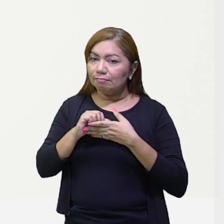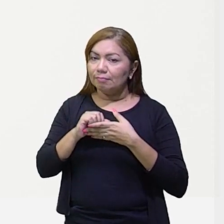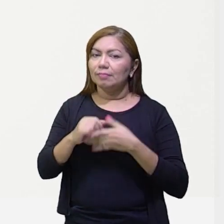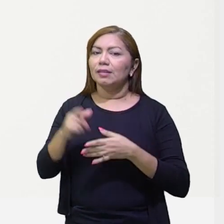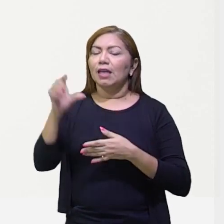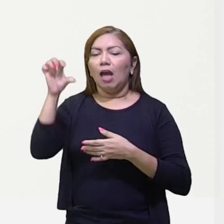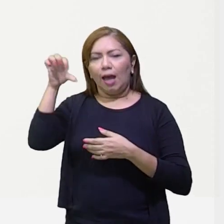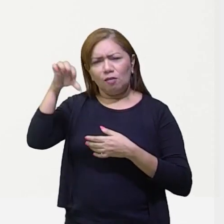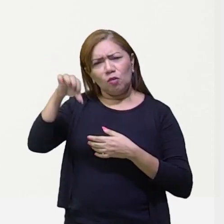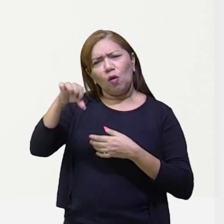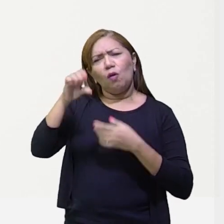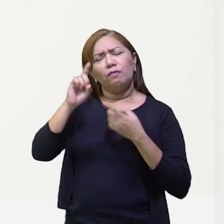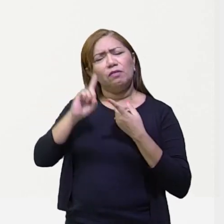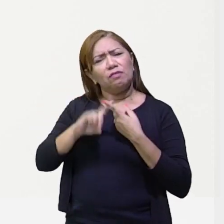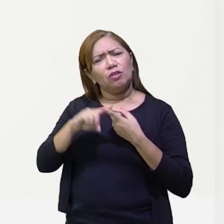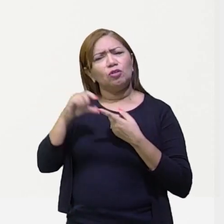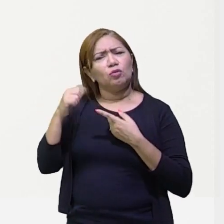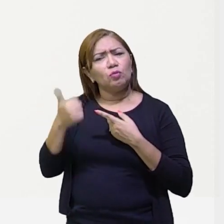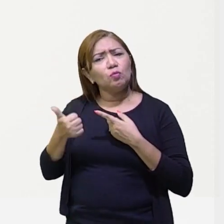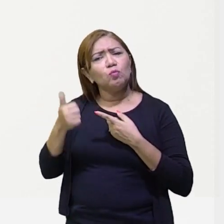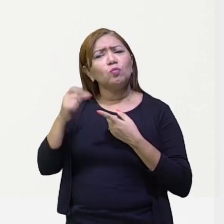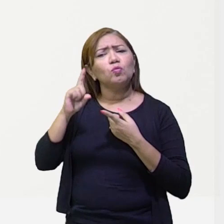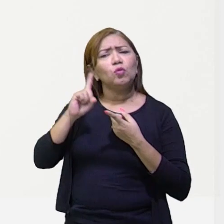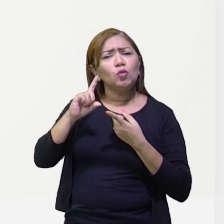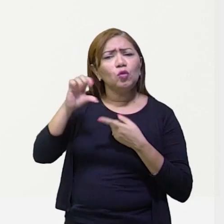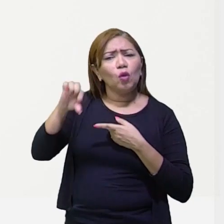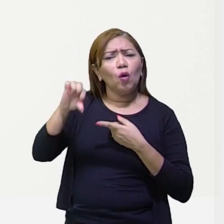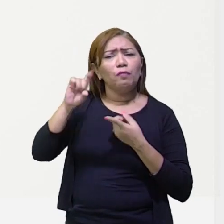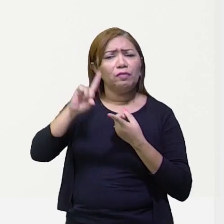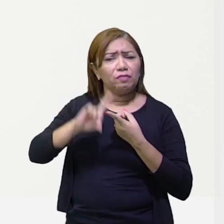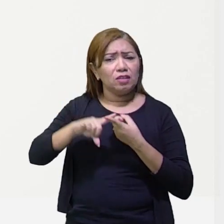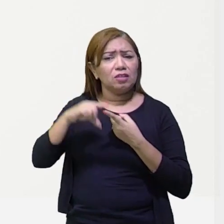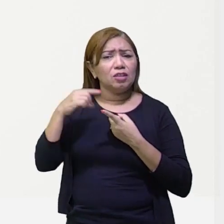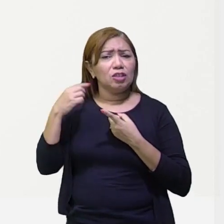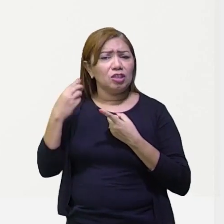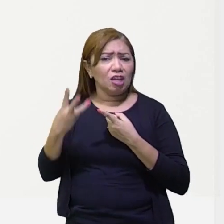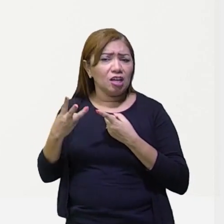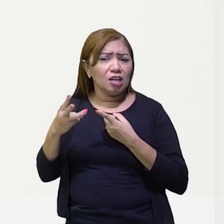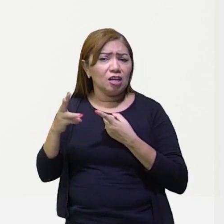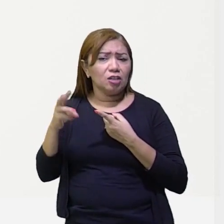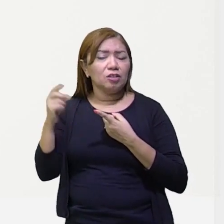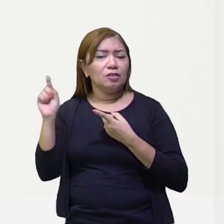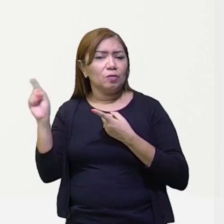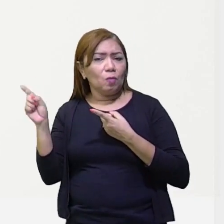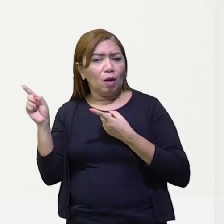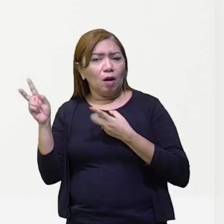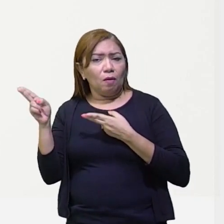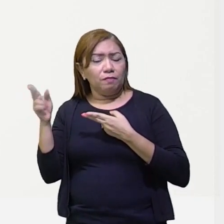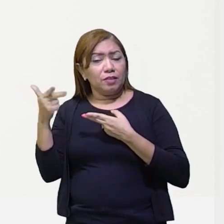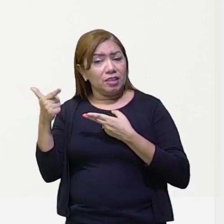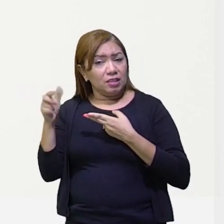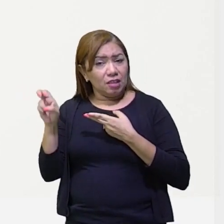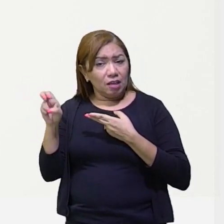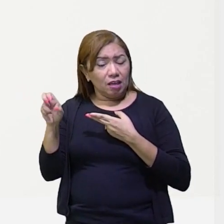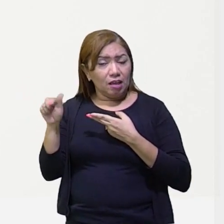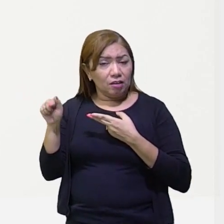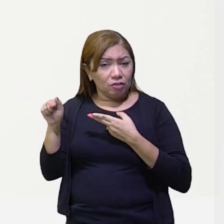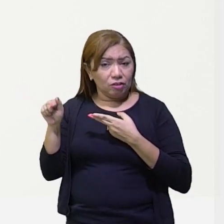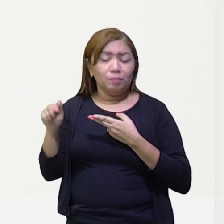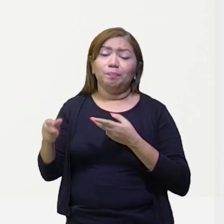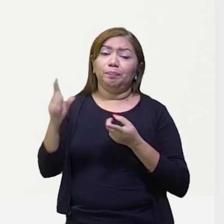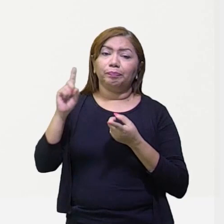9 vezes 1, 9 vezes 2, não é? Então, olha aí, ó. 9 vezes 3, 27. 9